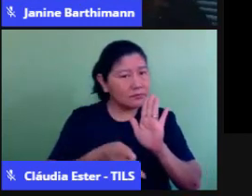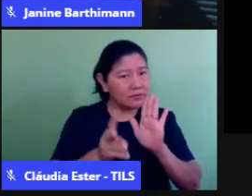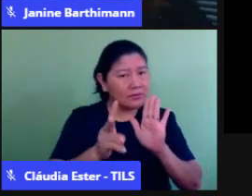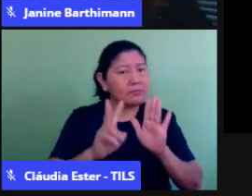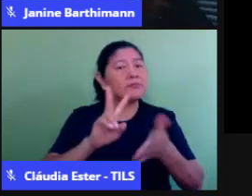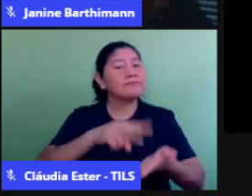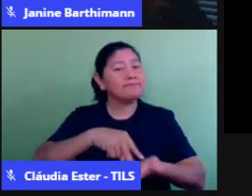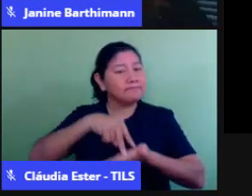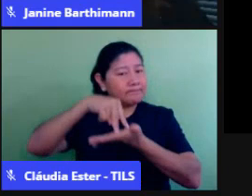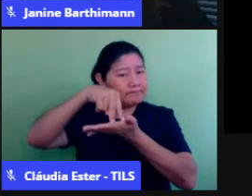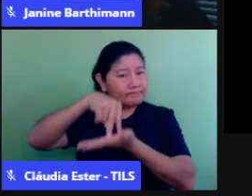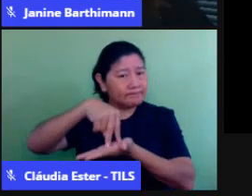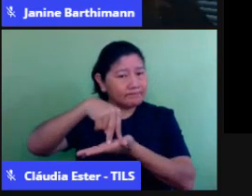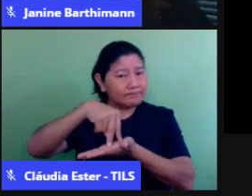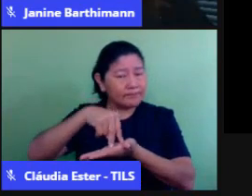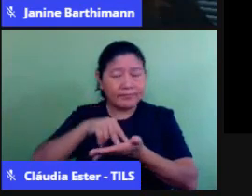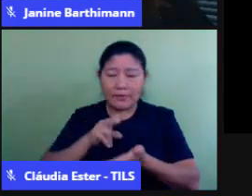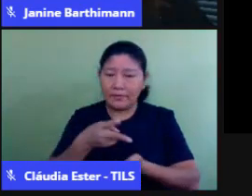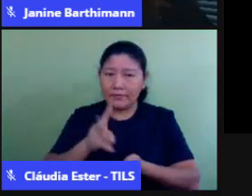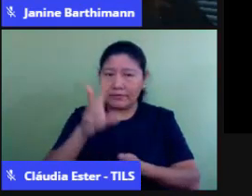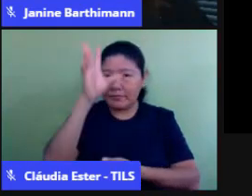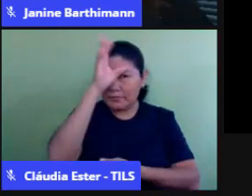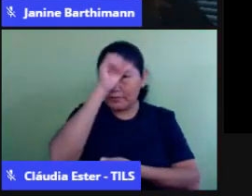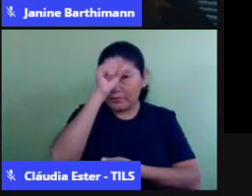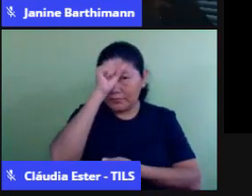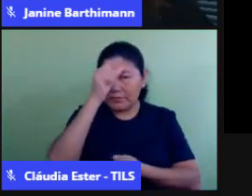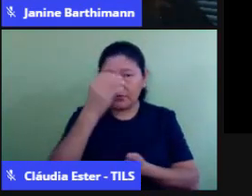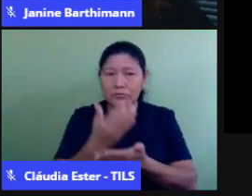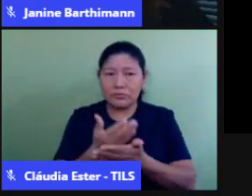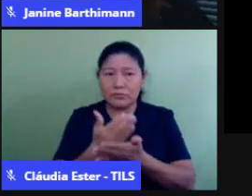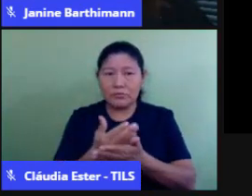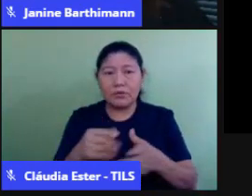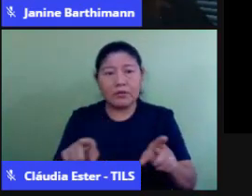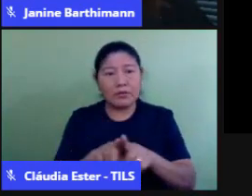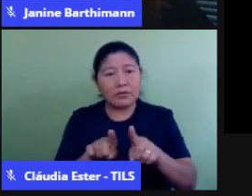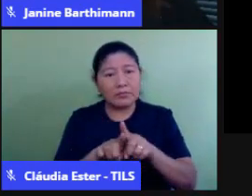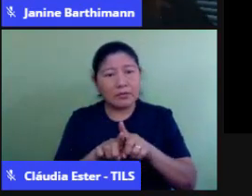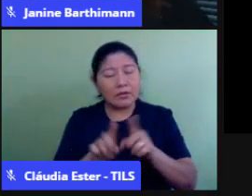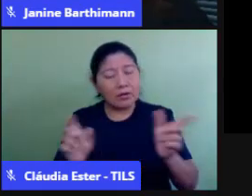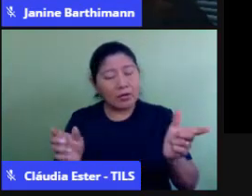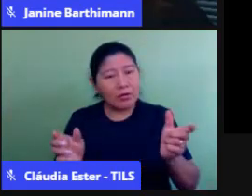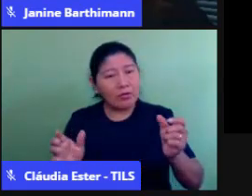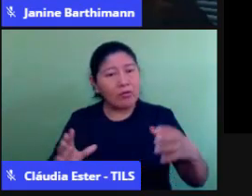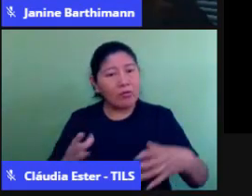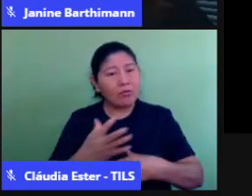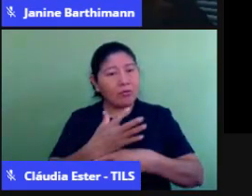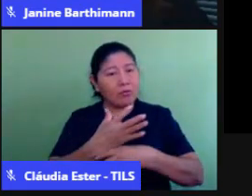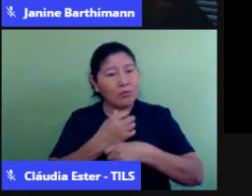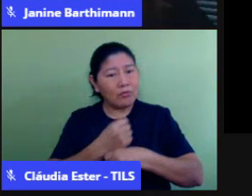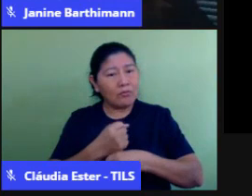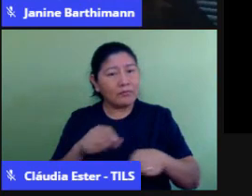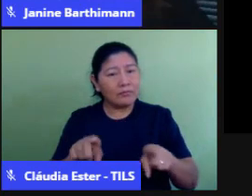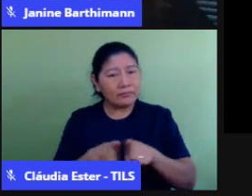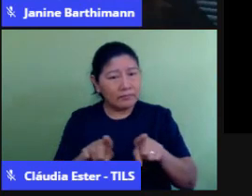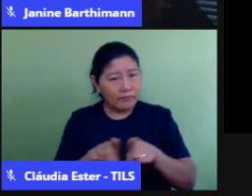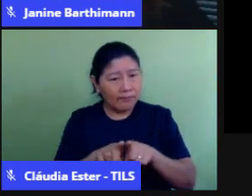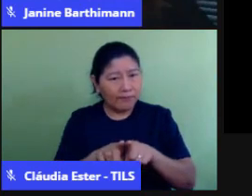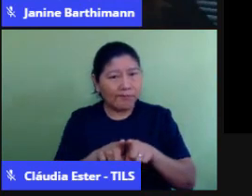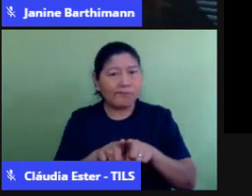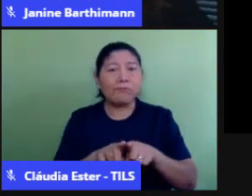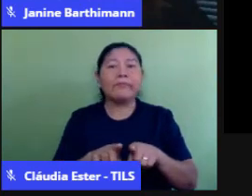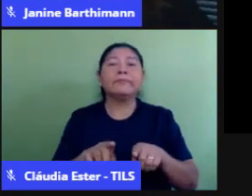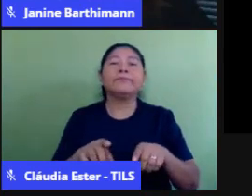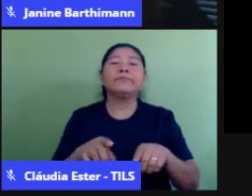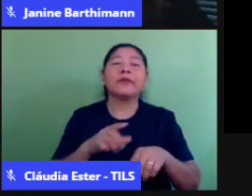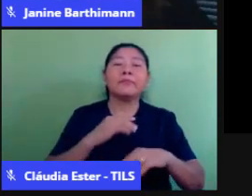protagonismo da sua própria aprendizagem, confiança, né? Sobretudo, há de se